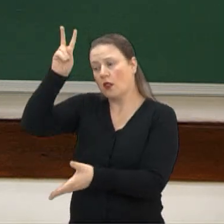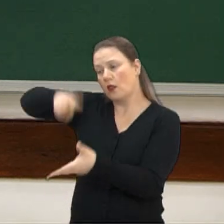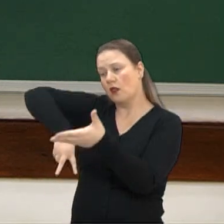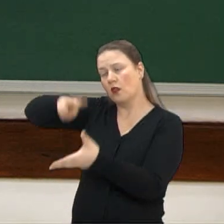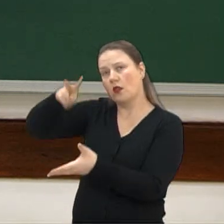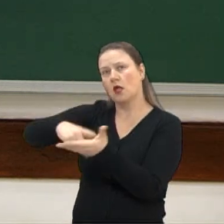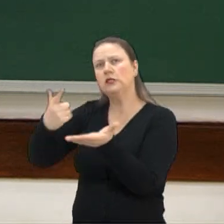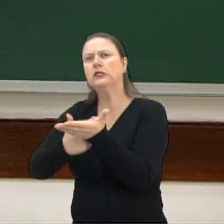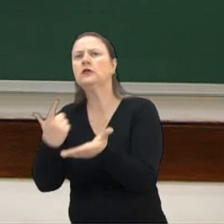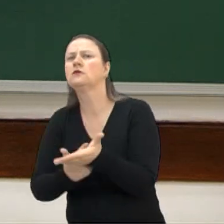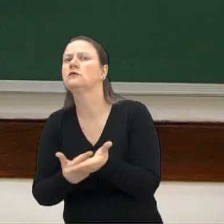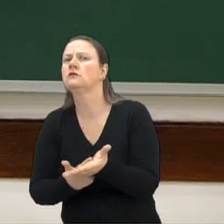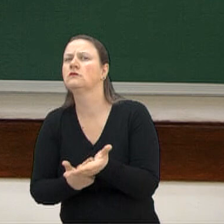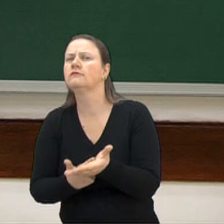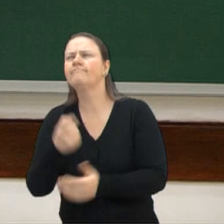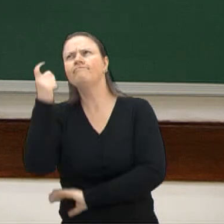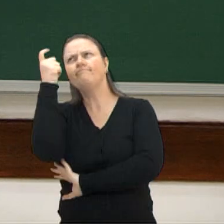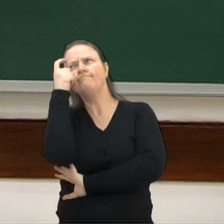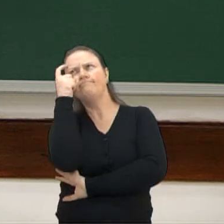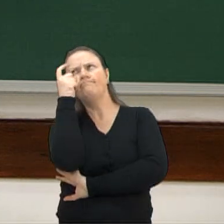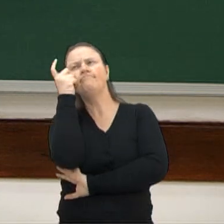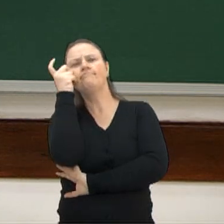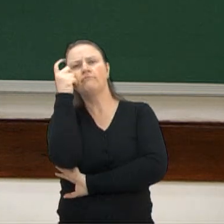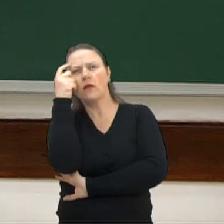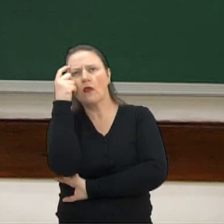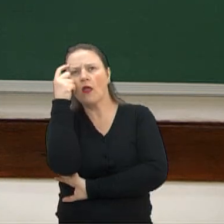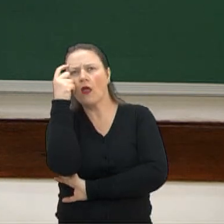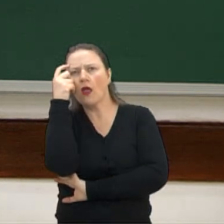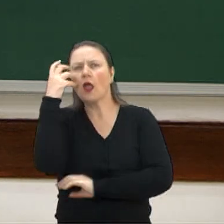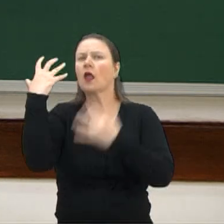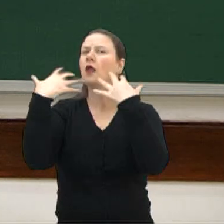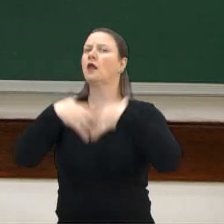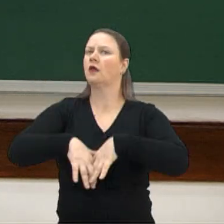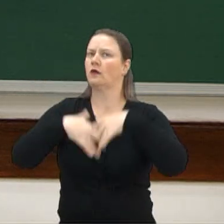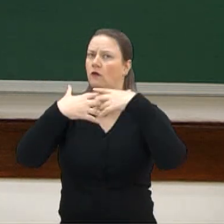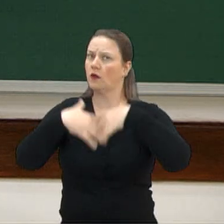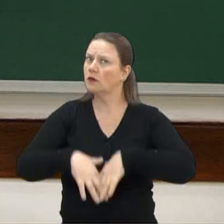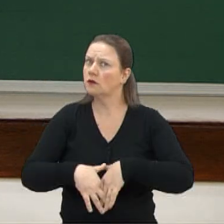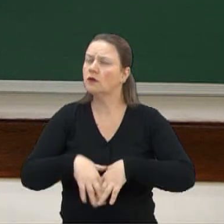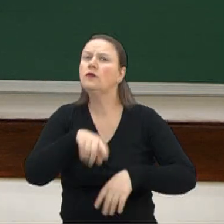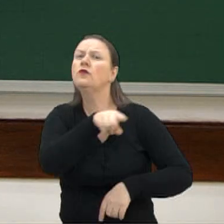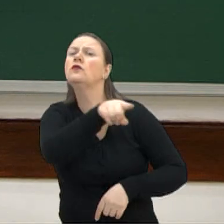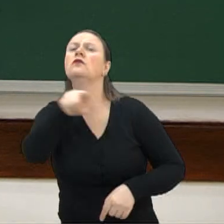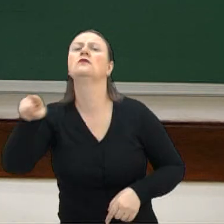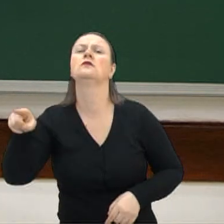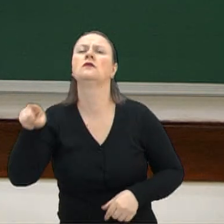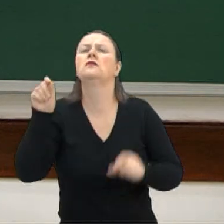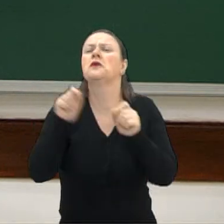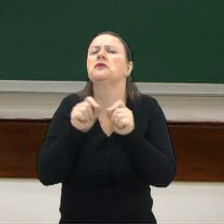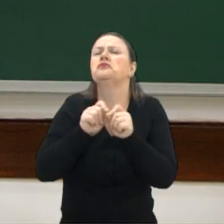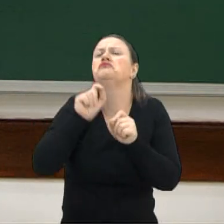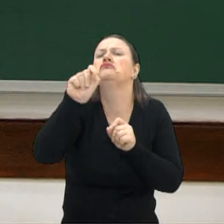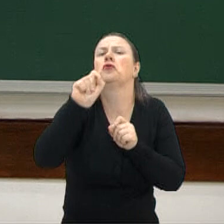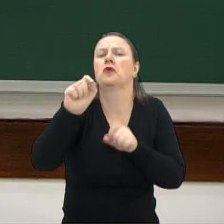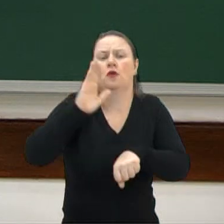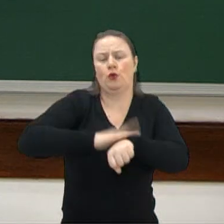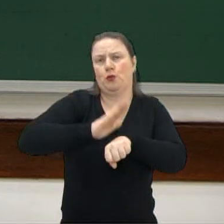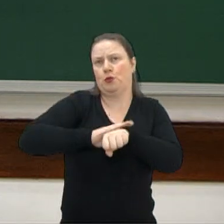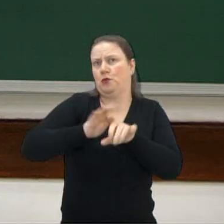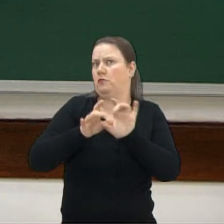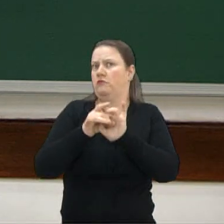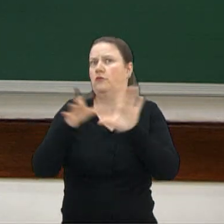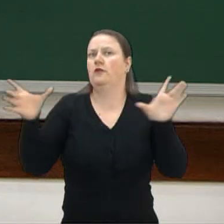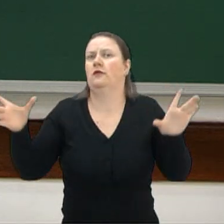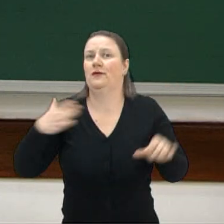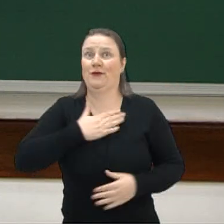tempo livre. Não é uma questão para a gente pensar? E você aí? O que você faz no seu tempo livre? O que você gosta de